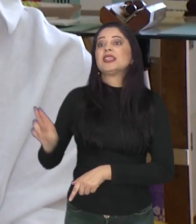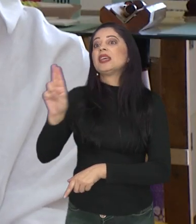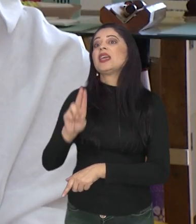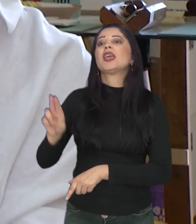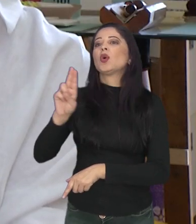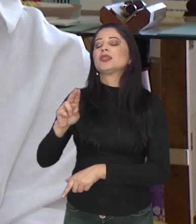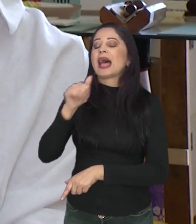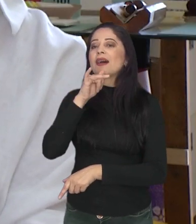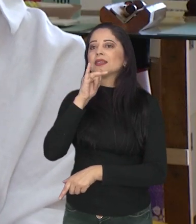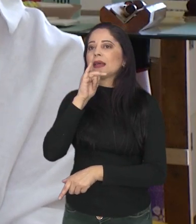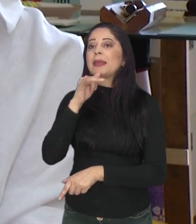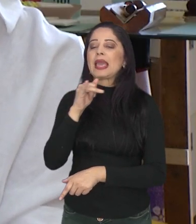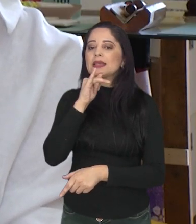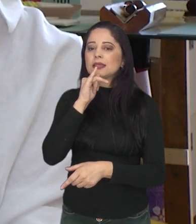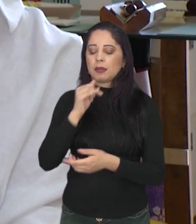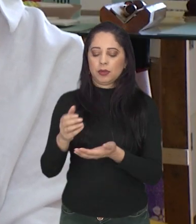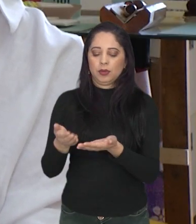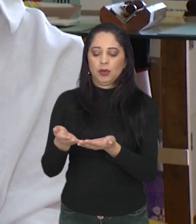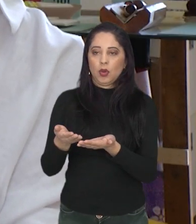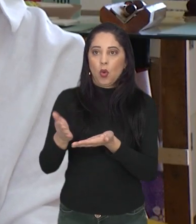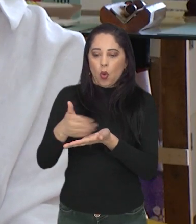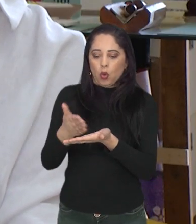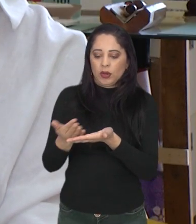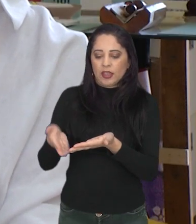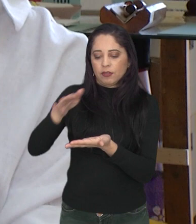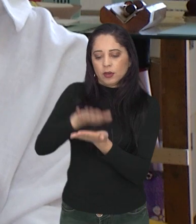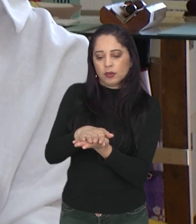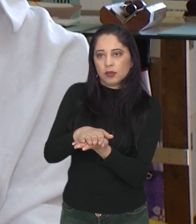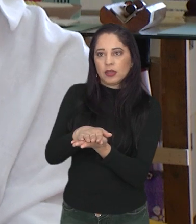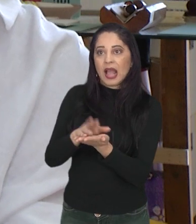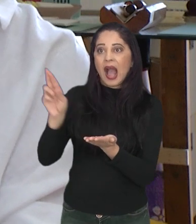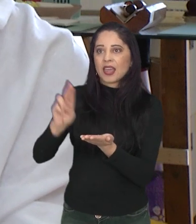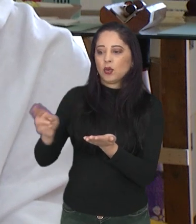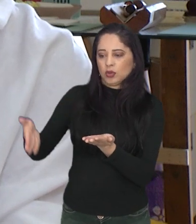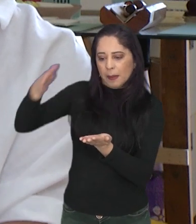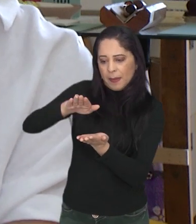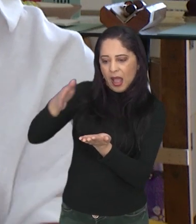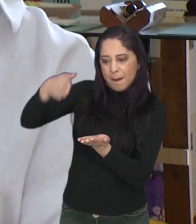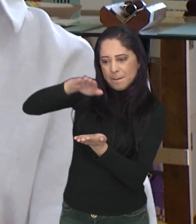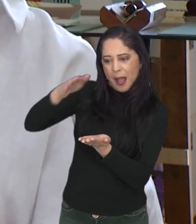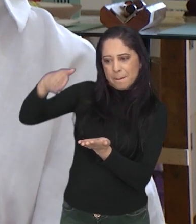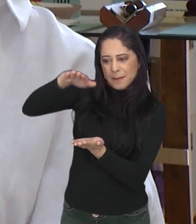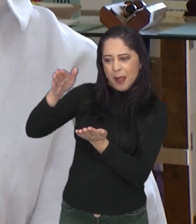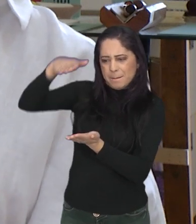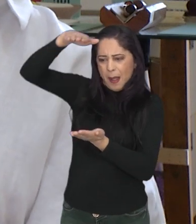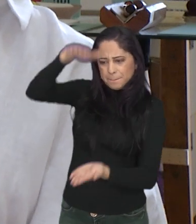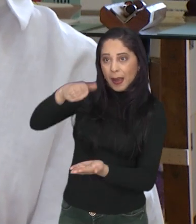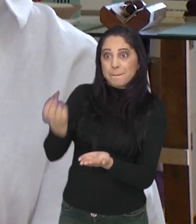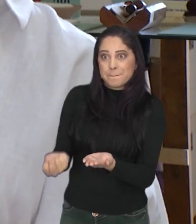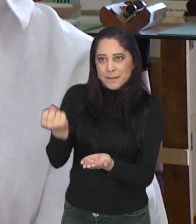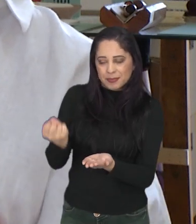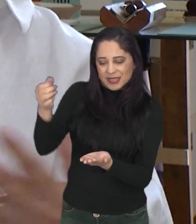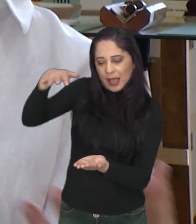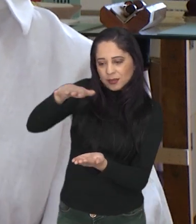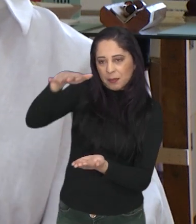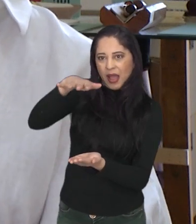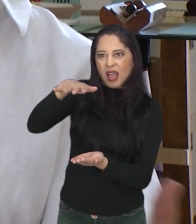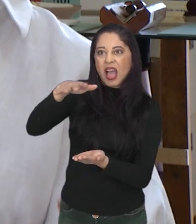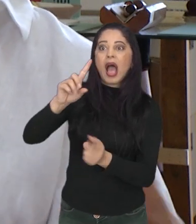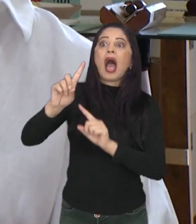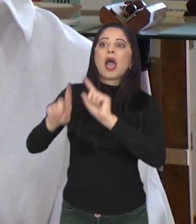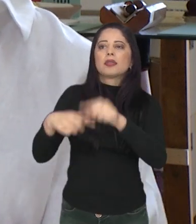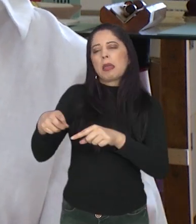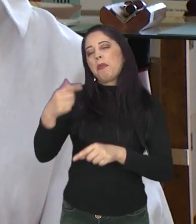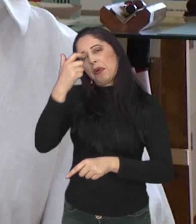livros pesados era minha prensa Então você consegue pensar o seu caderno colocando embaixo de livros pesados